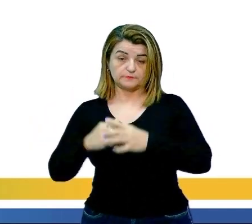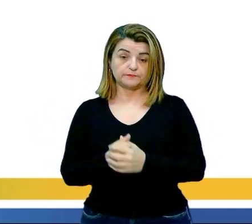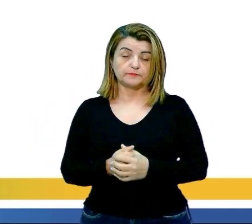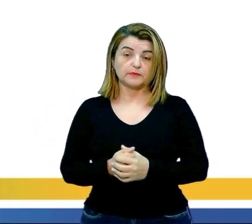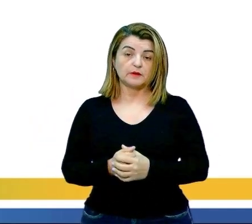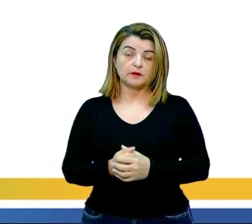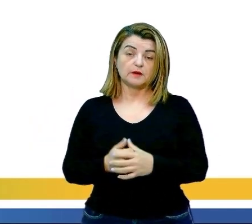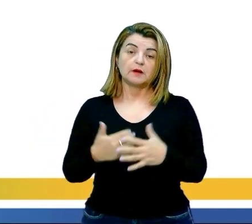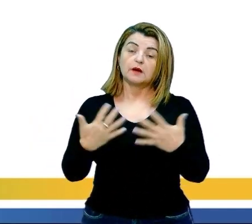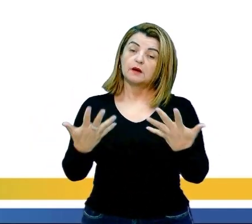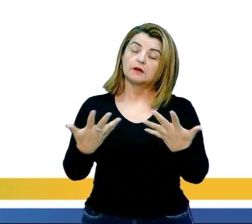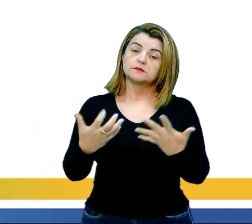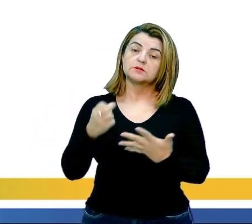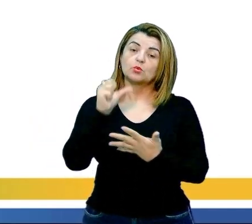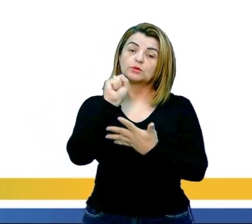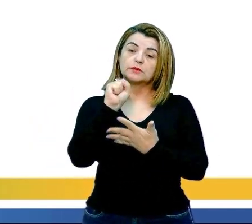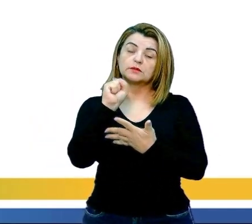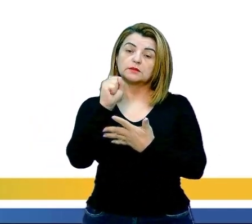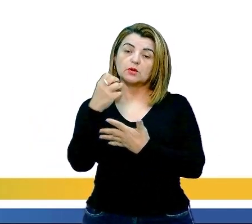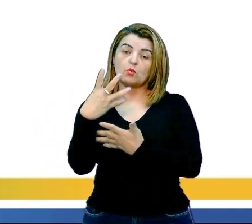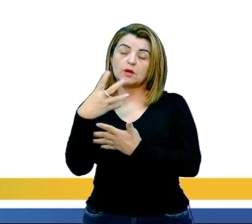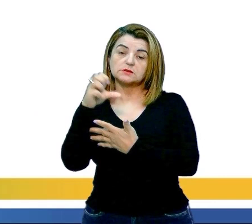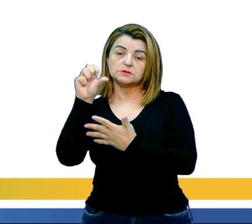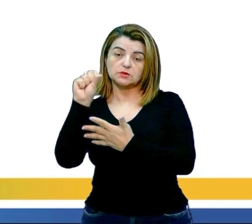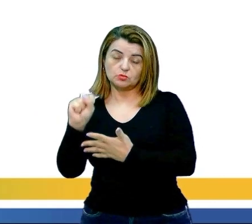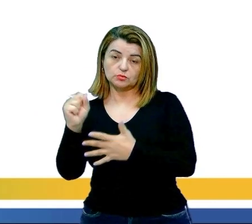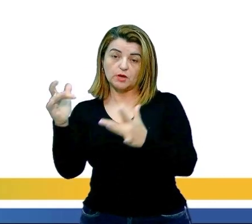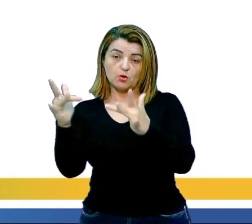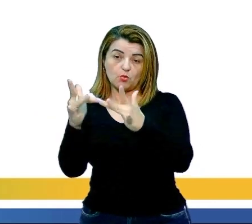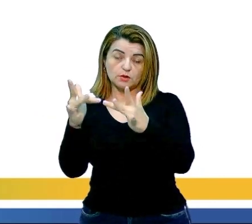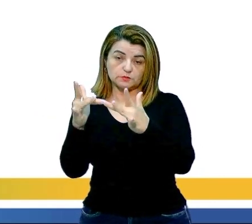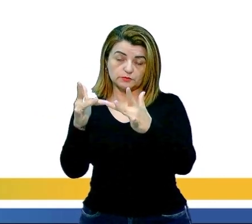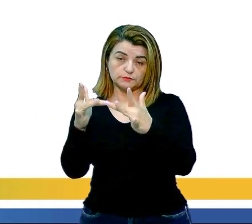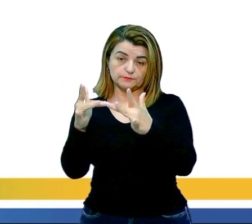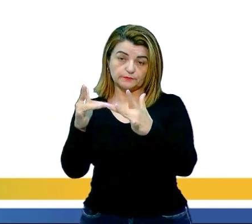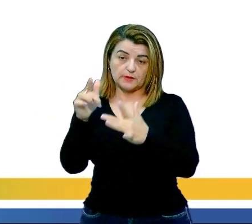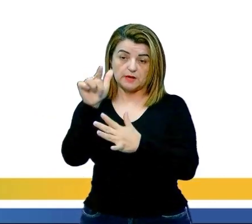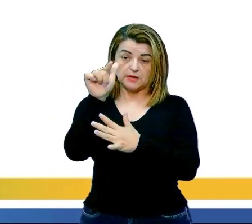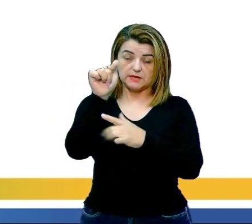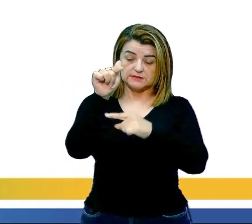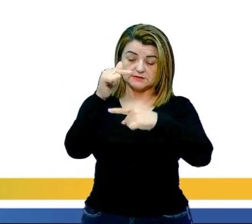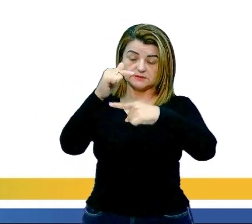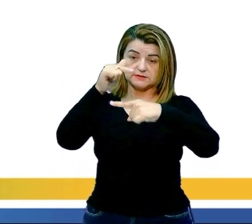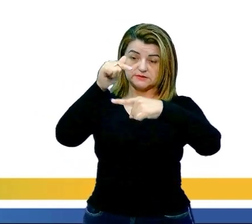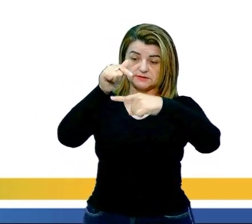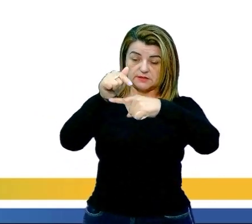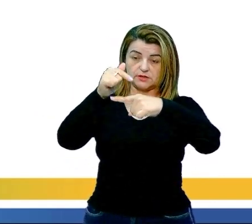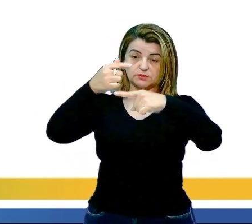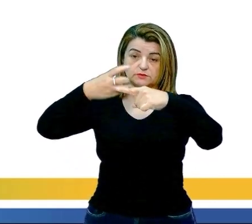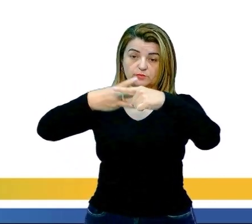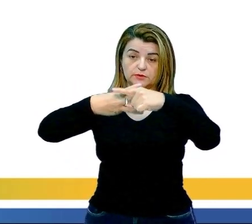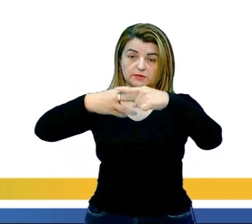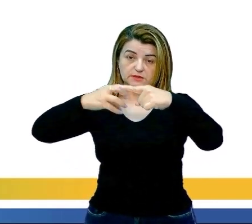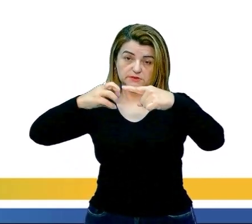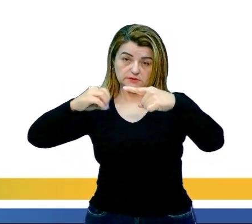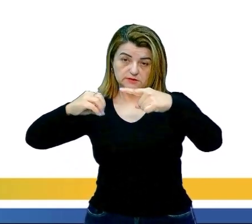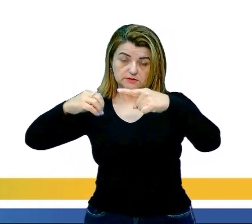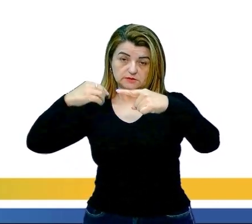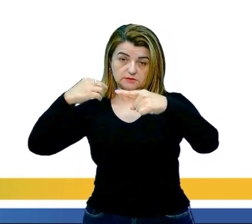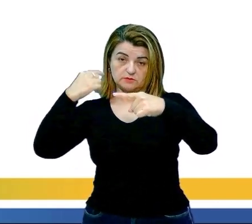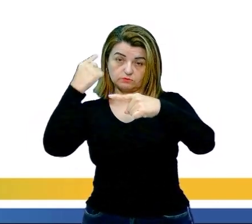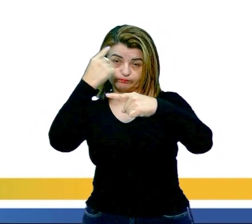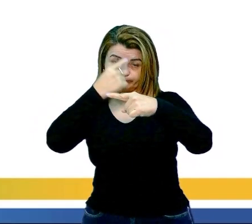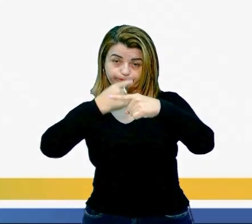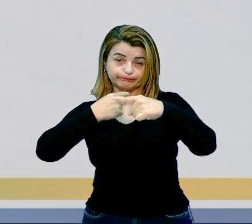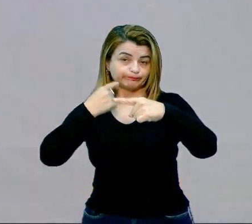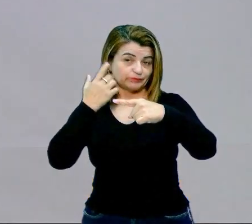maneira, 84 segundos corresponde a 7 sobre 300 horas. Mas aí a gente